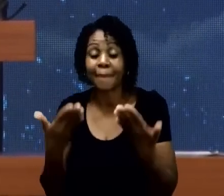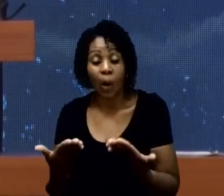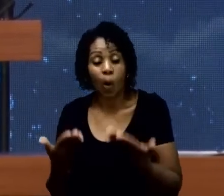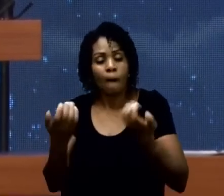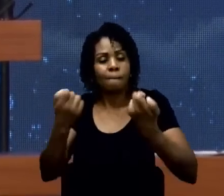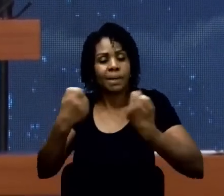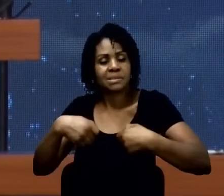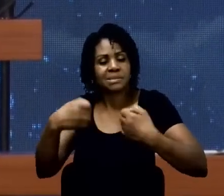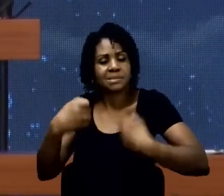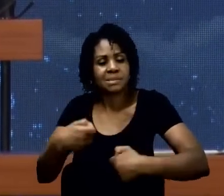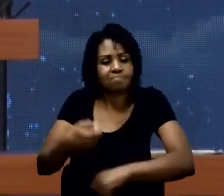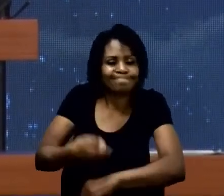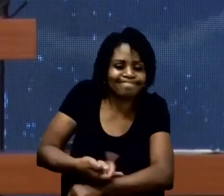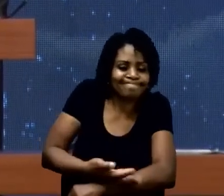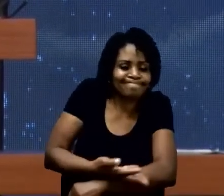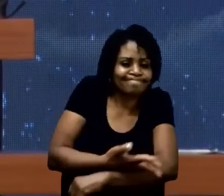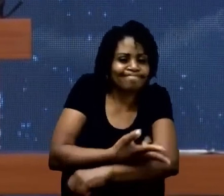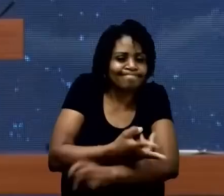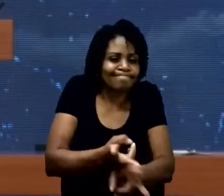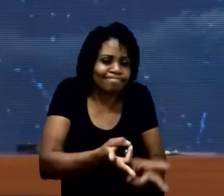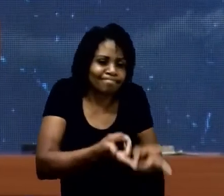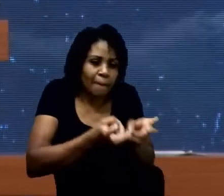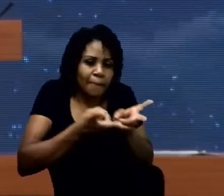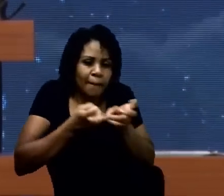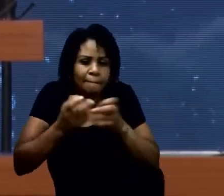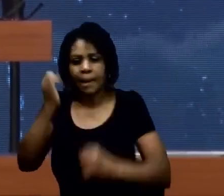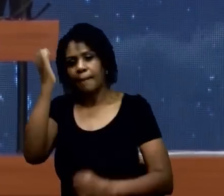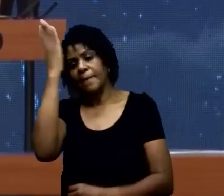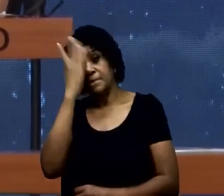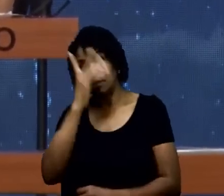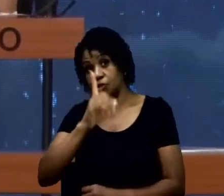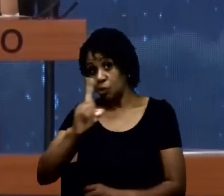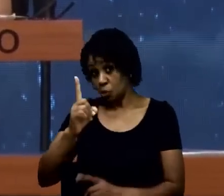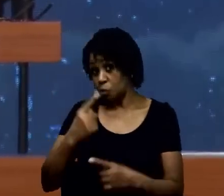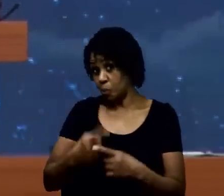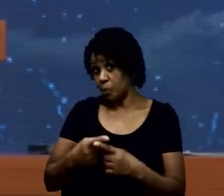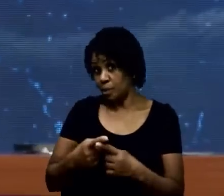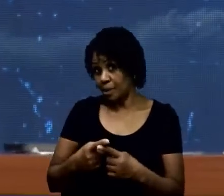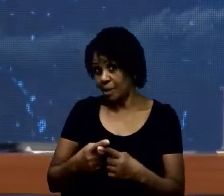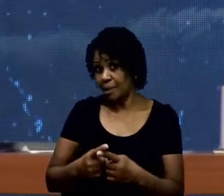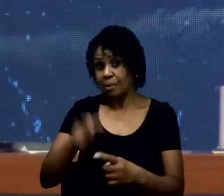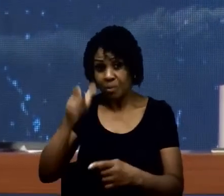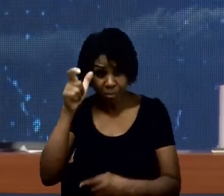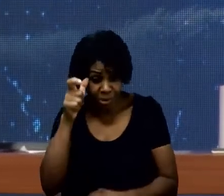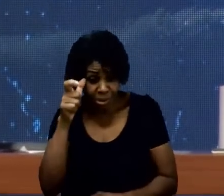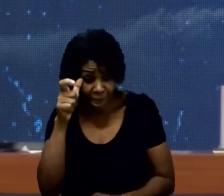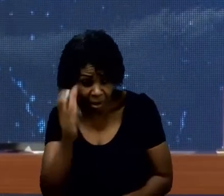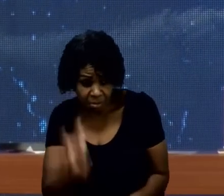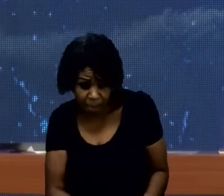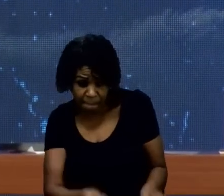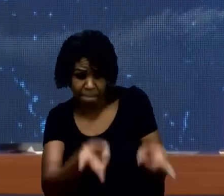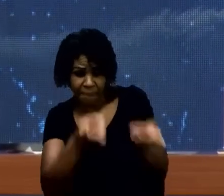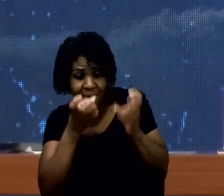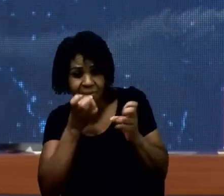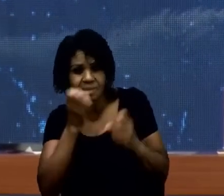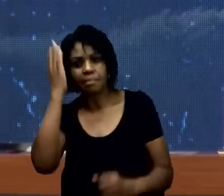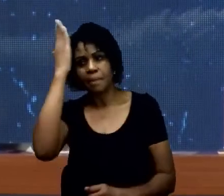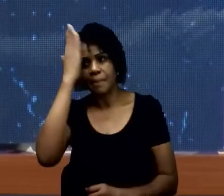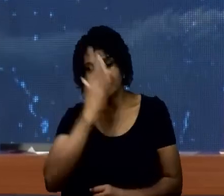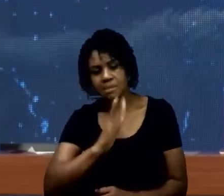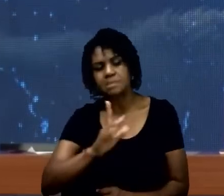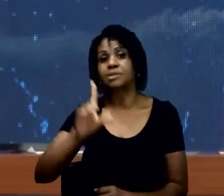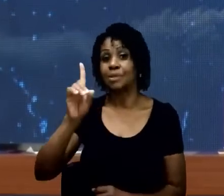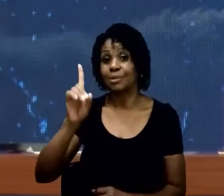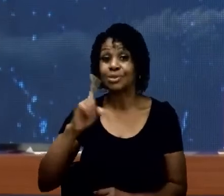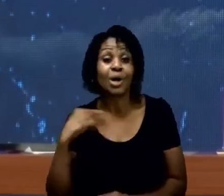sensíveis para a presença de Deus, porque até as trevas sentem a presença de Deus. E nós muitas vezes